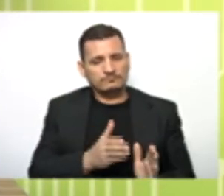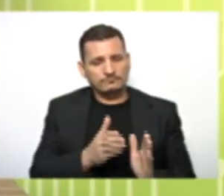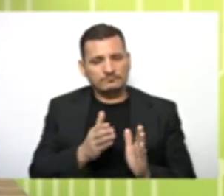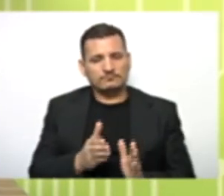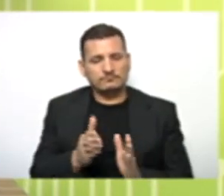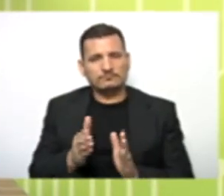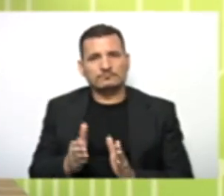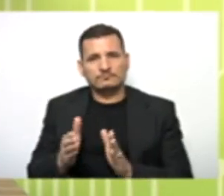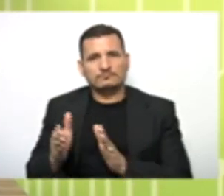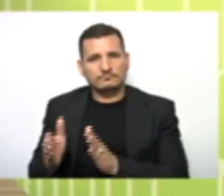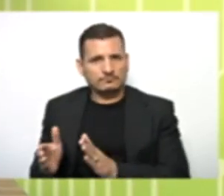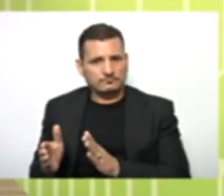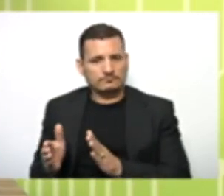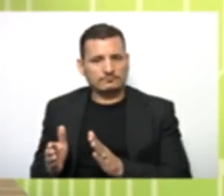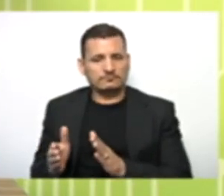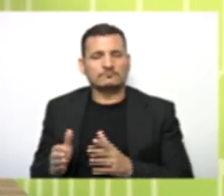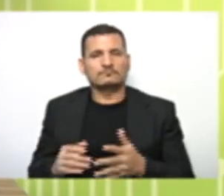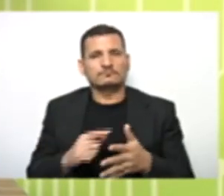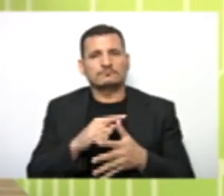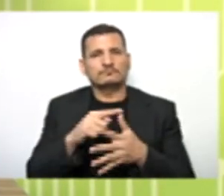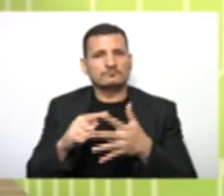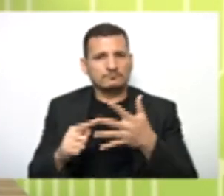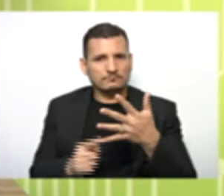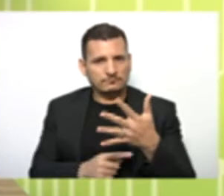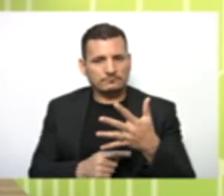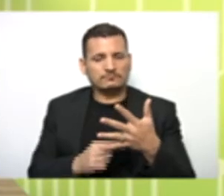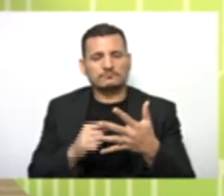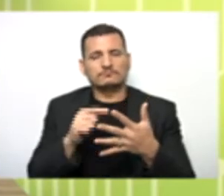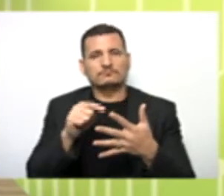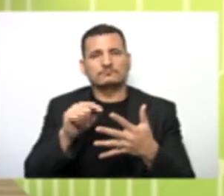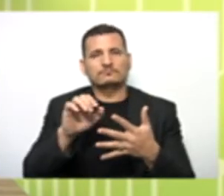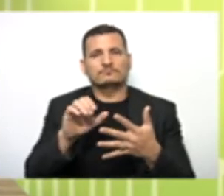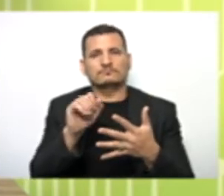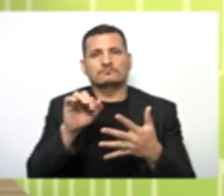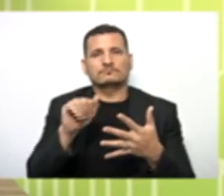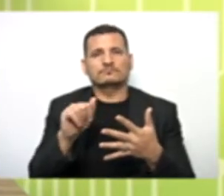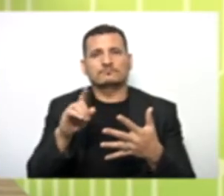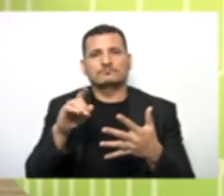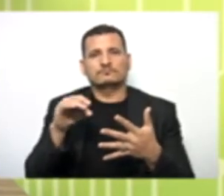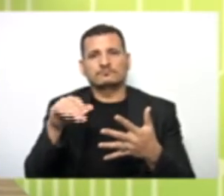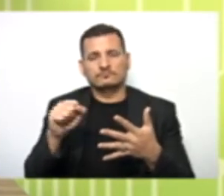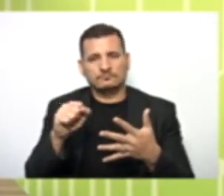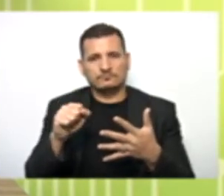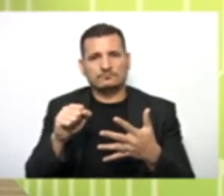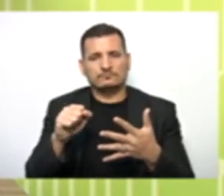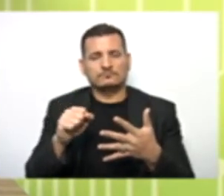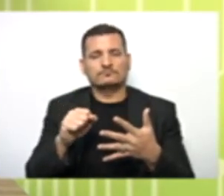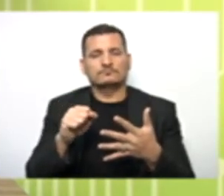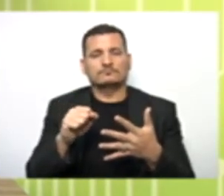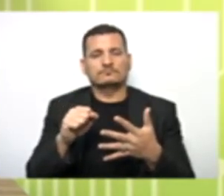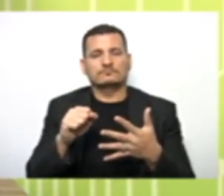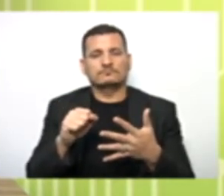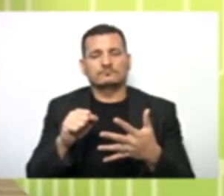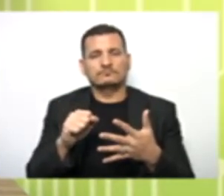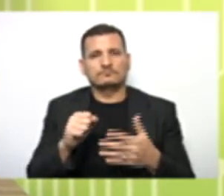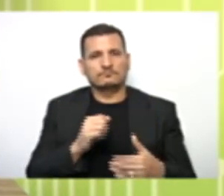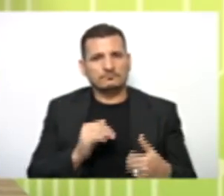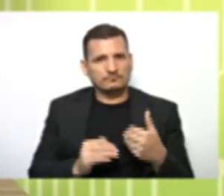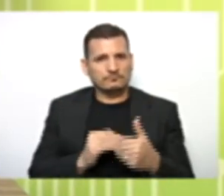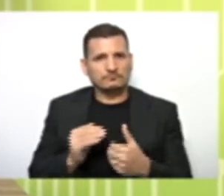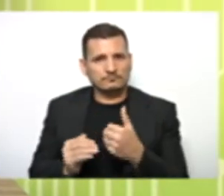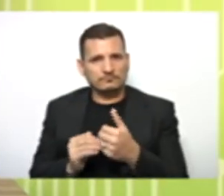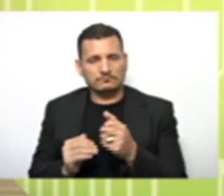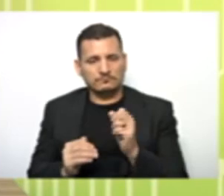de encerramento. Então, esses são os nossos 5 estados de execução do processo, ok? Só para a gente